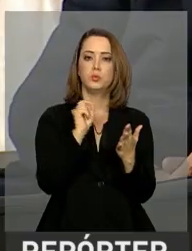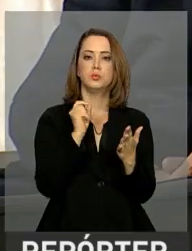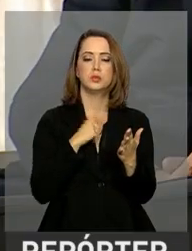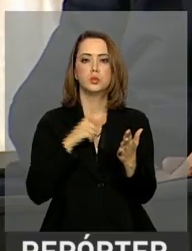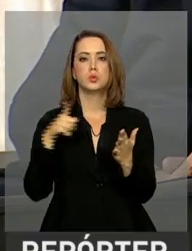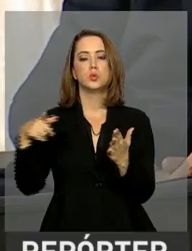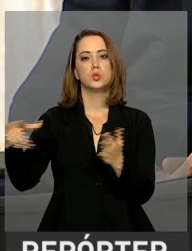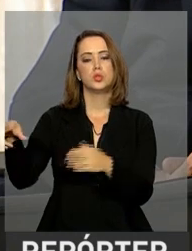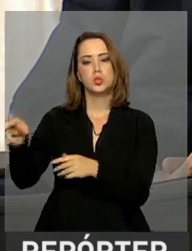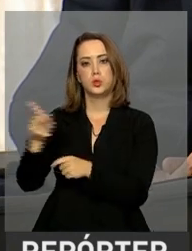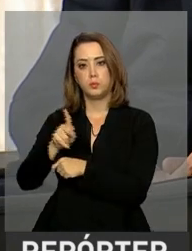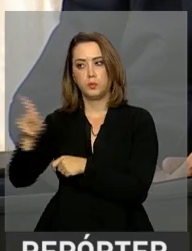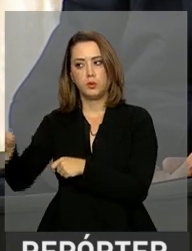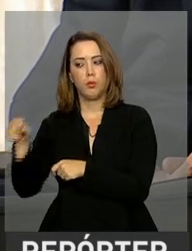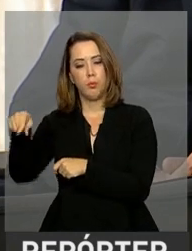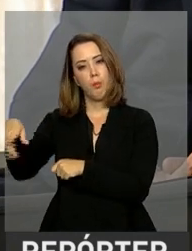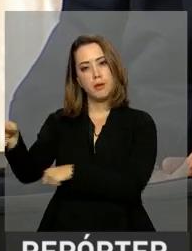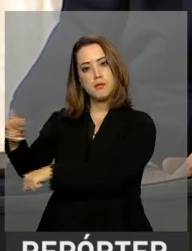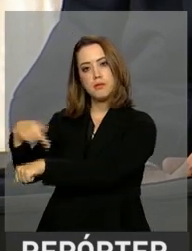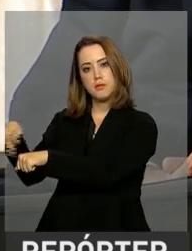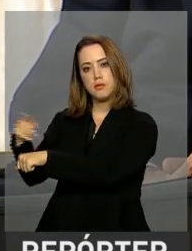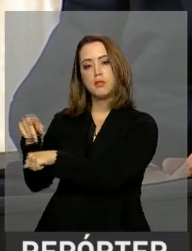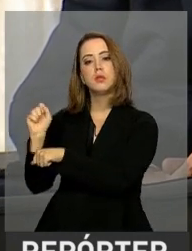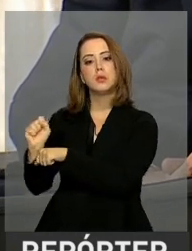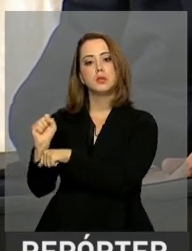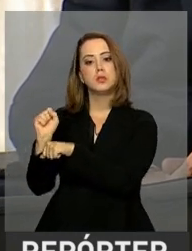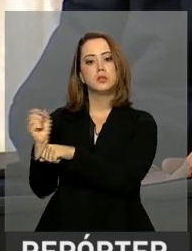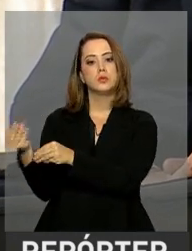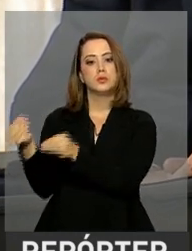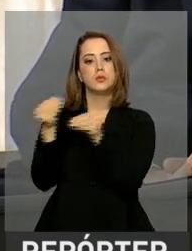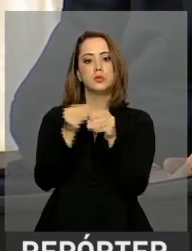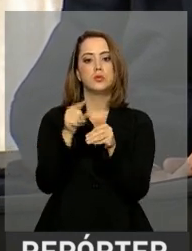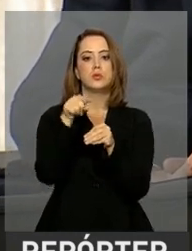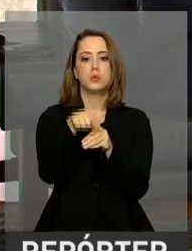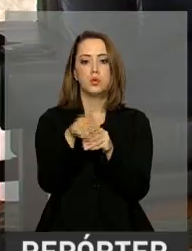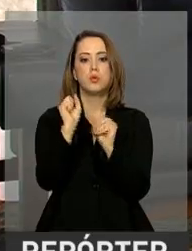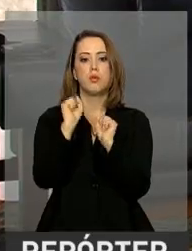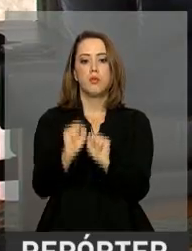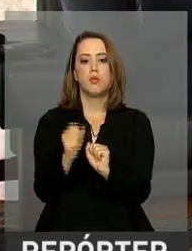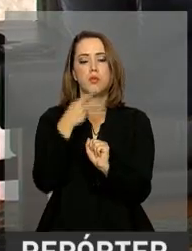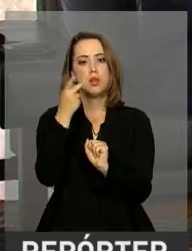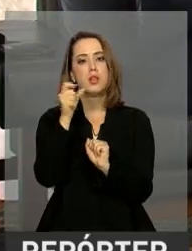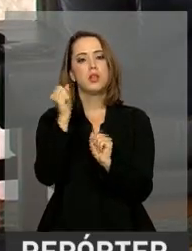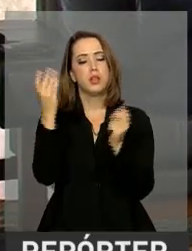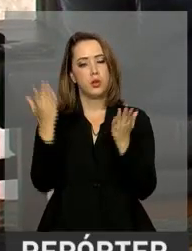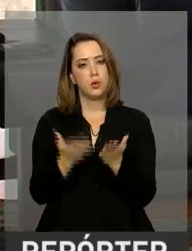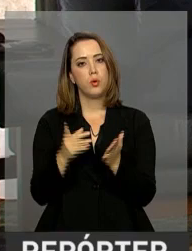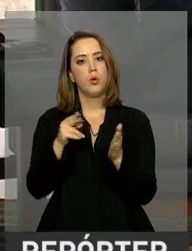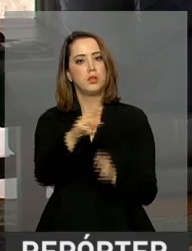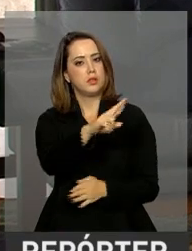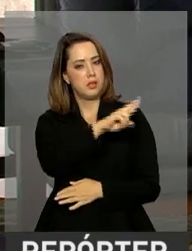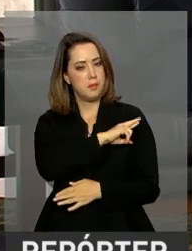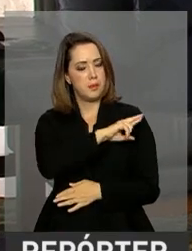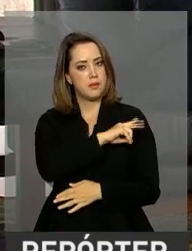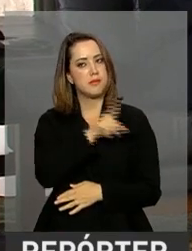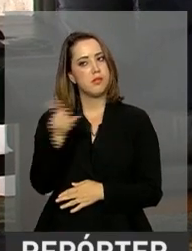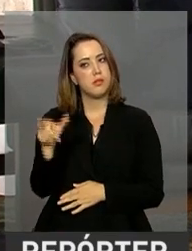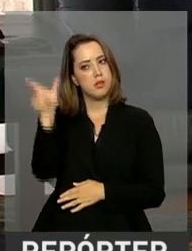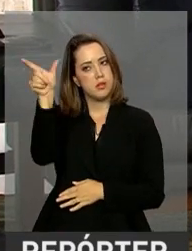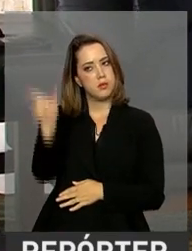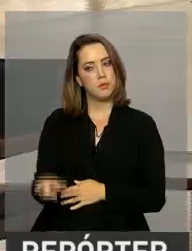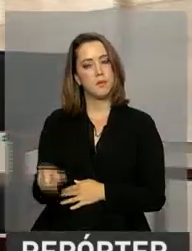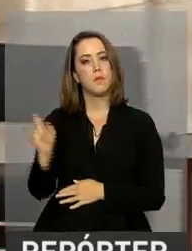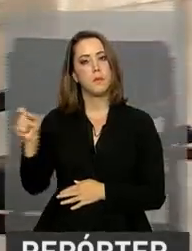dos países de origem desses diplomatas comunicam que esses embaixadores vão representar estes países e